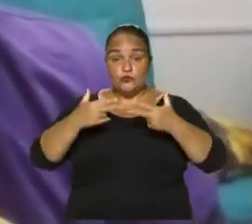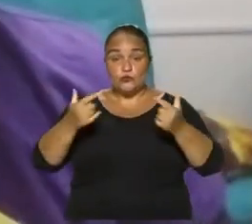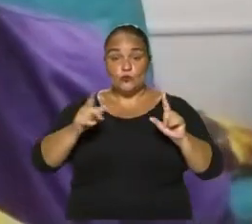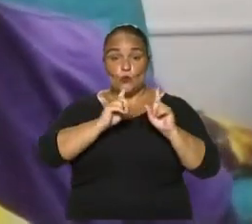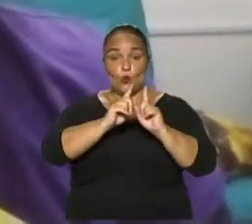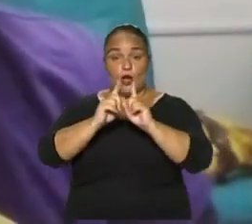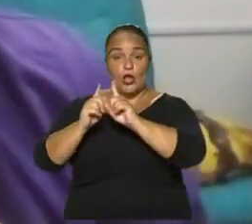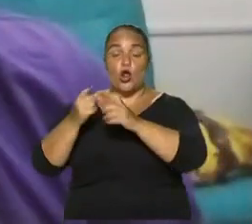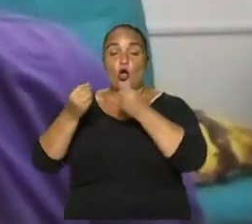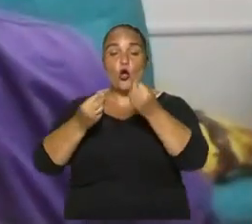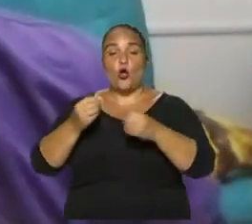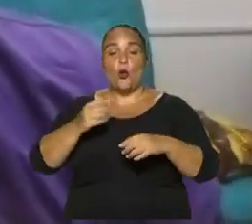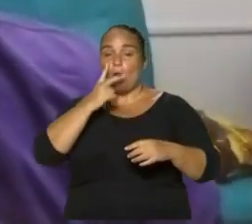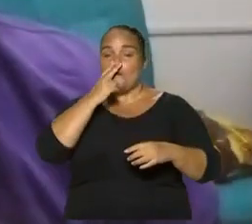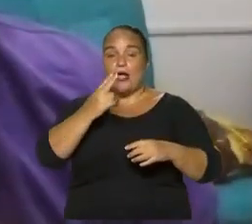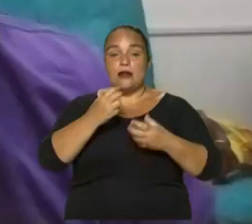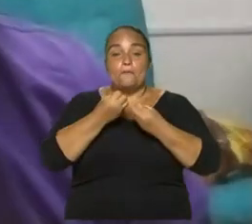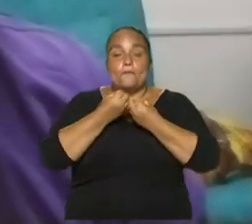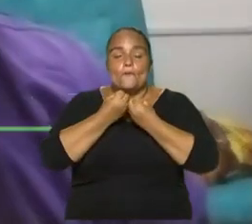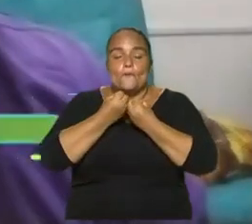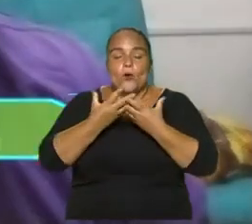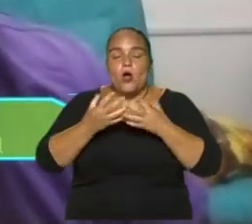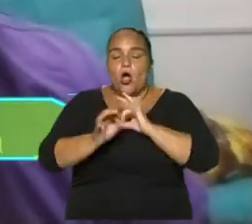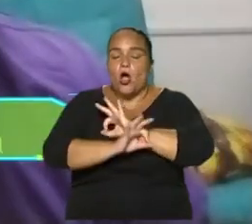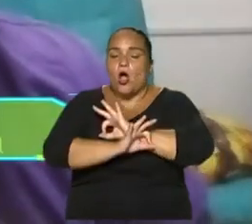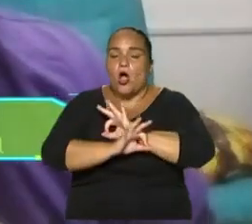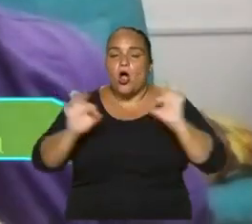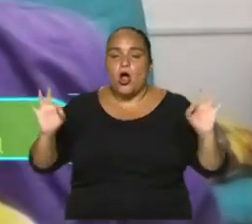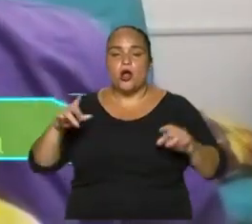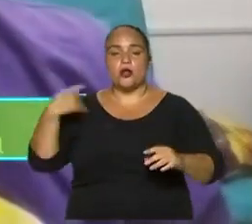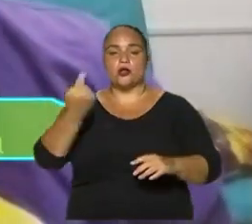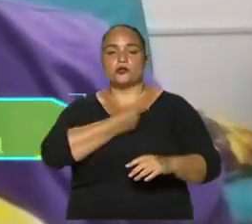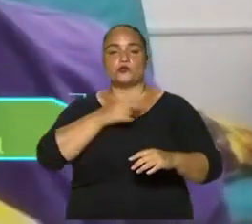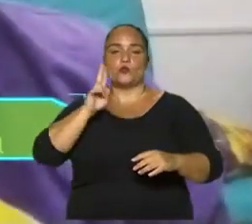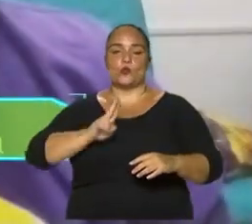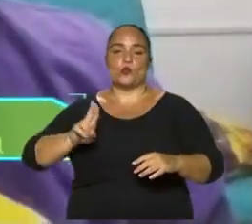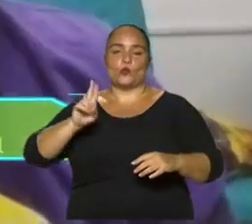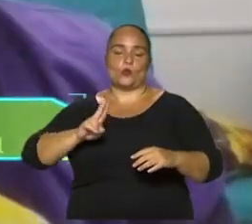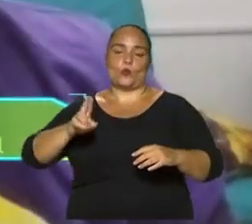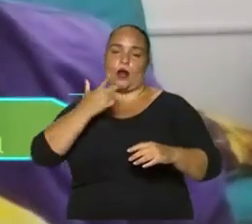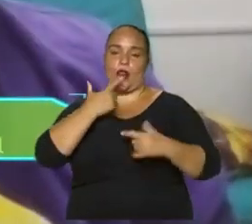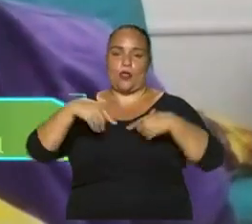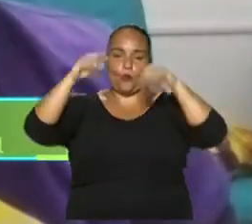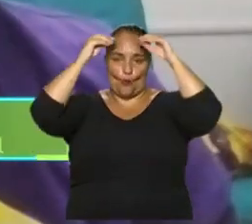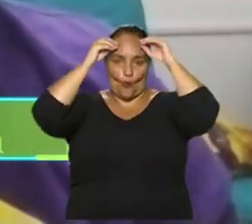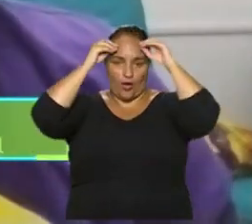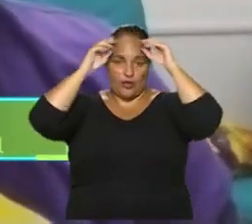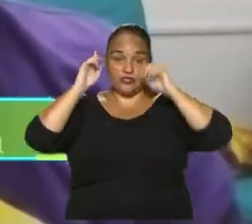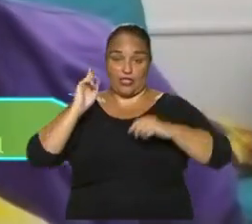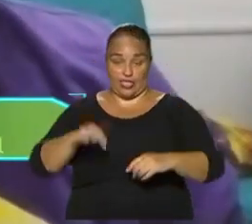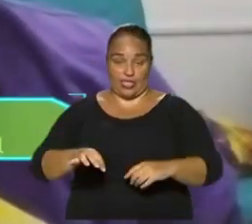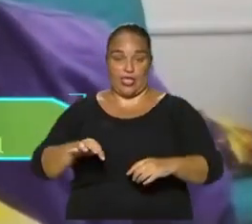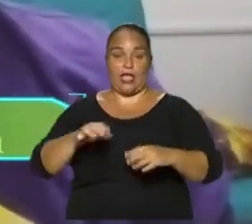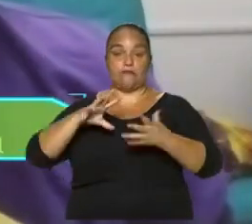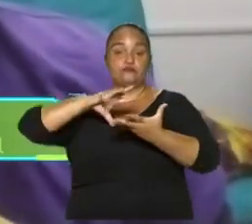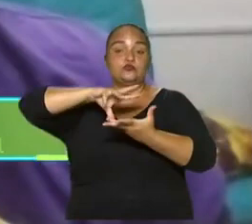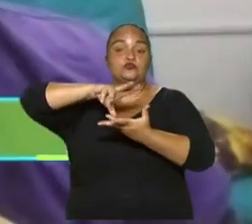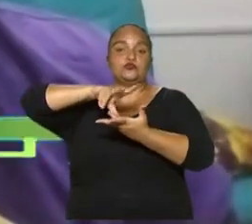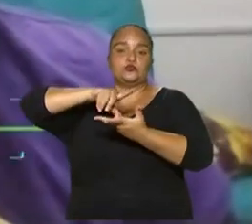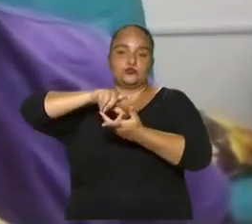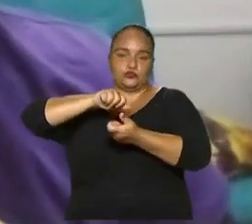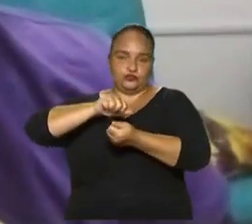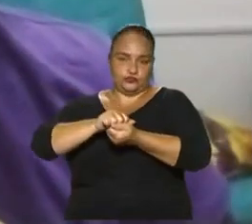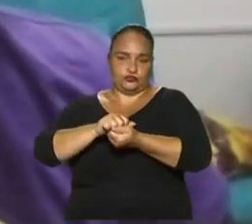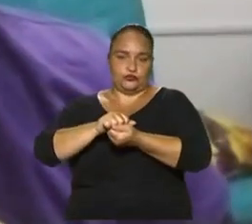quadrinhos como muito frutífera para a gente utilizar essa linguagem, que é uma linguagem mundial, né,